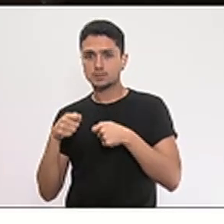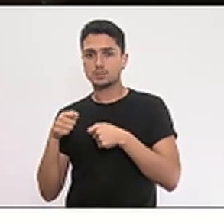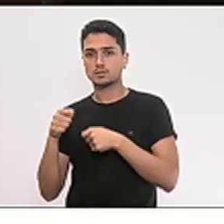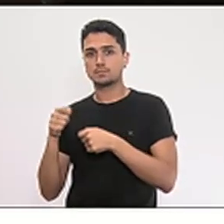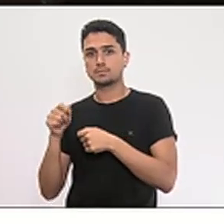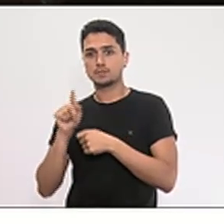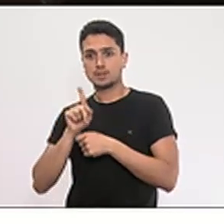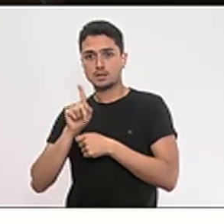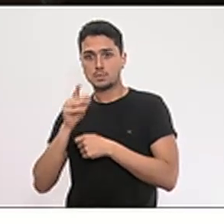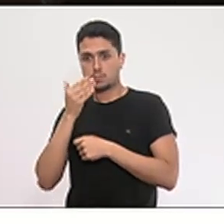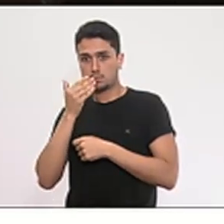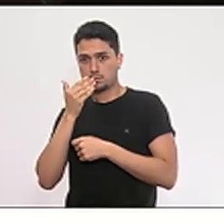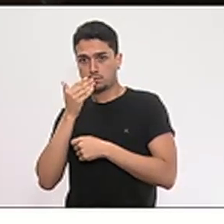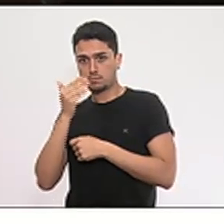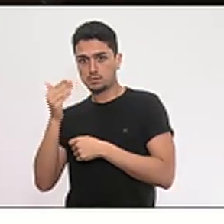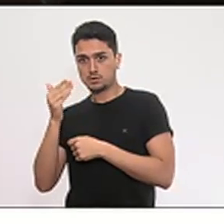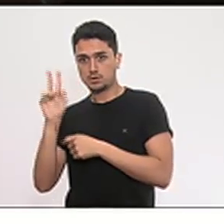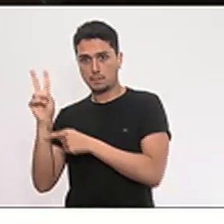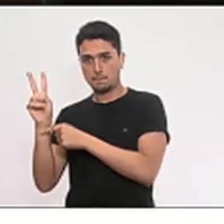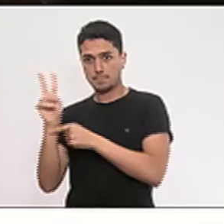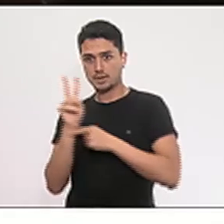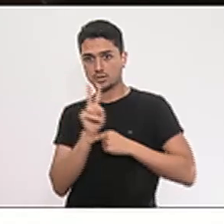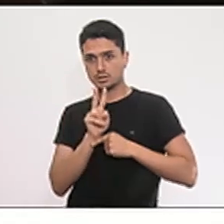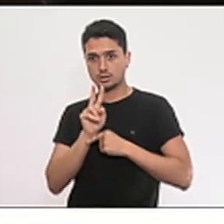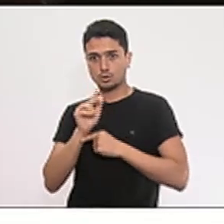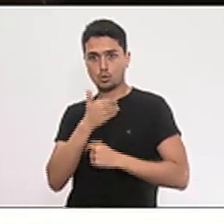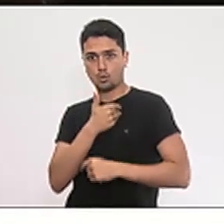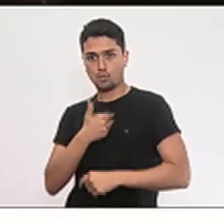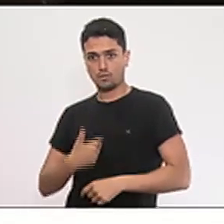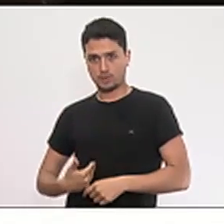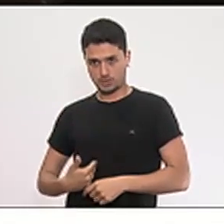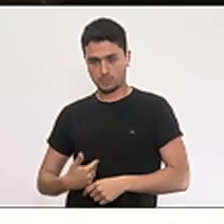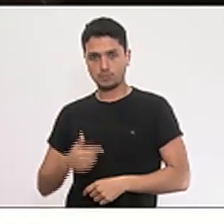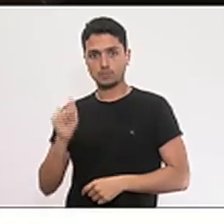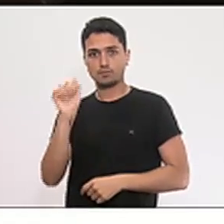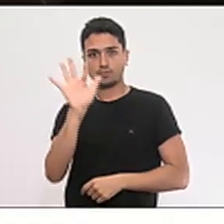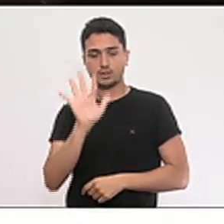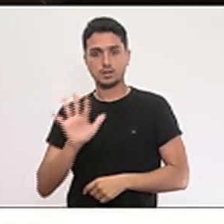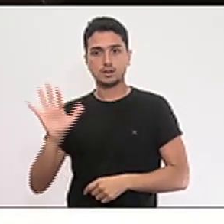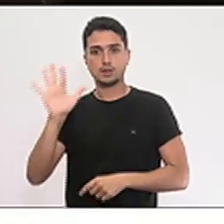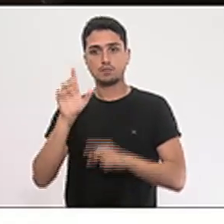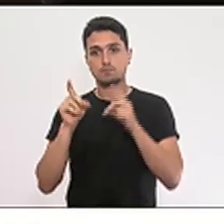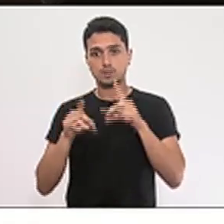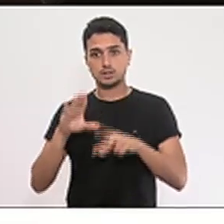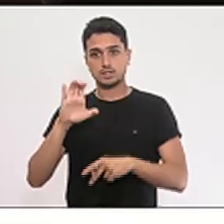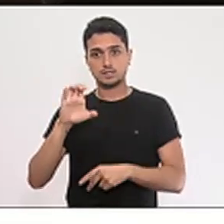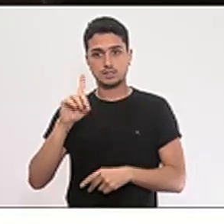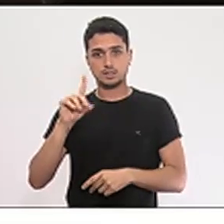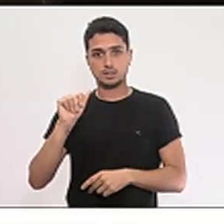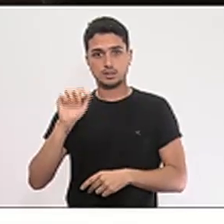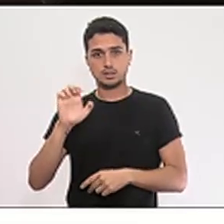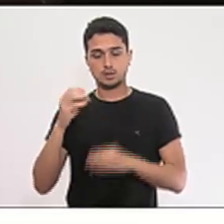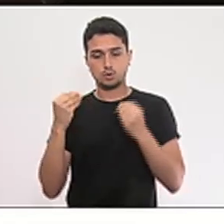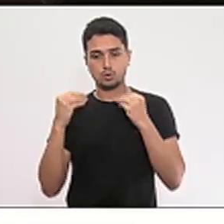federal colocou a venda da SEDAI no RRF, que é o